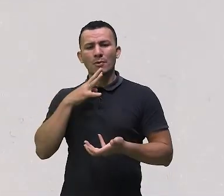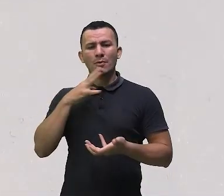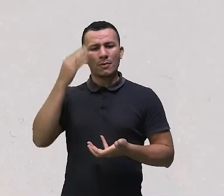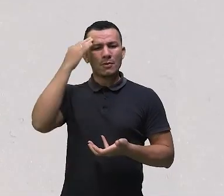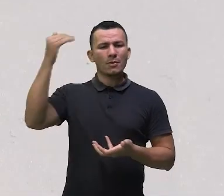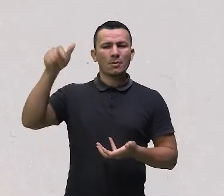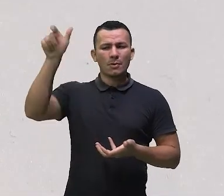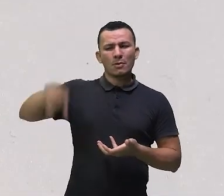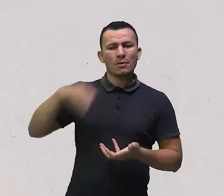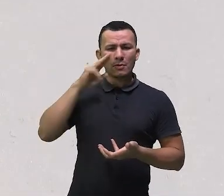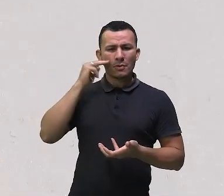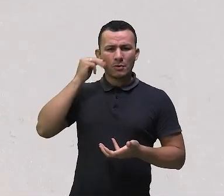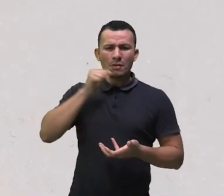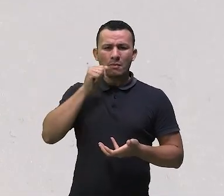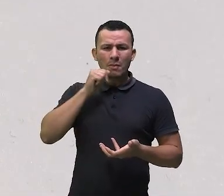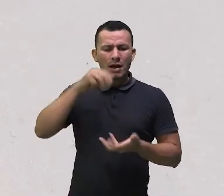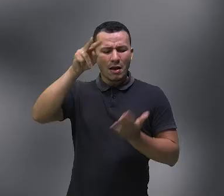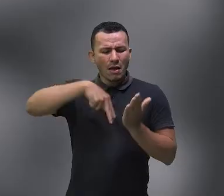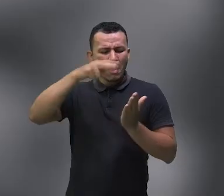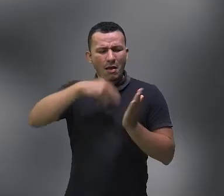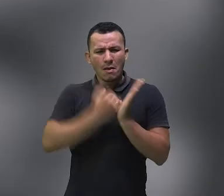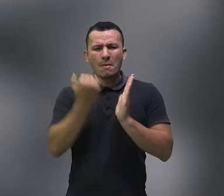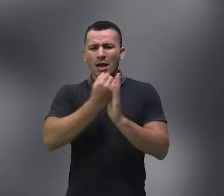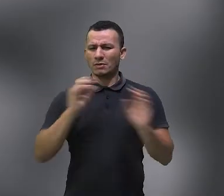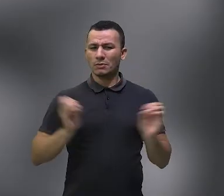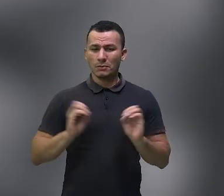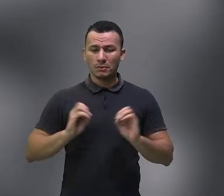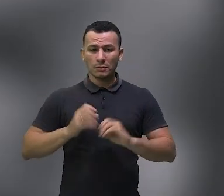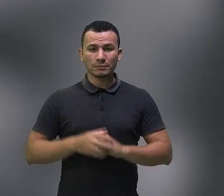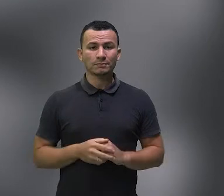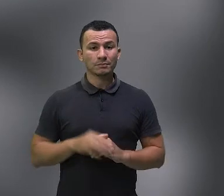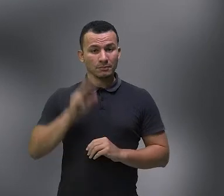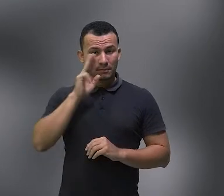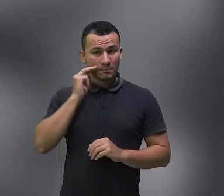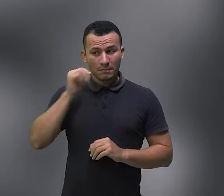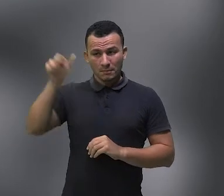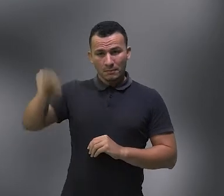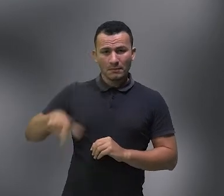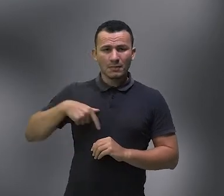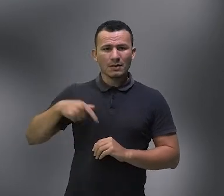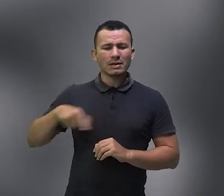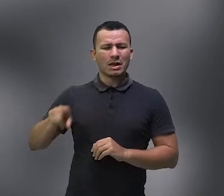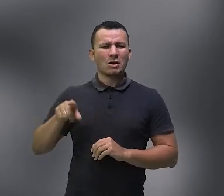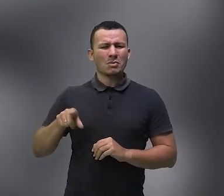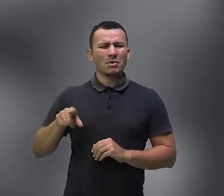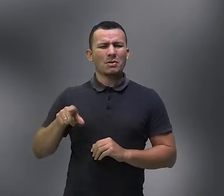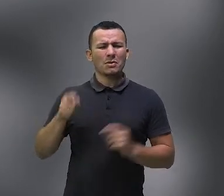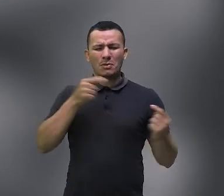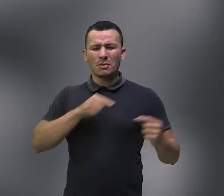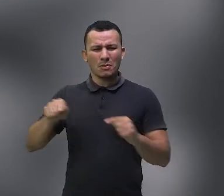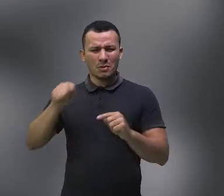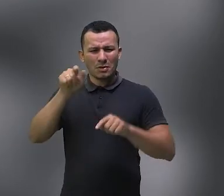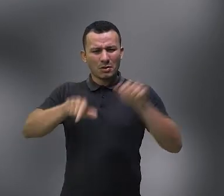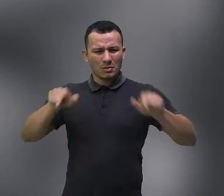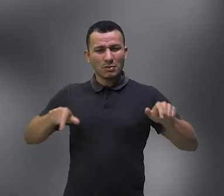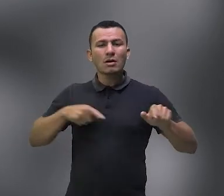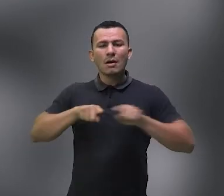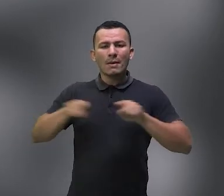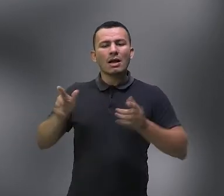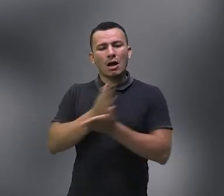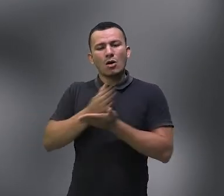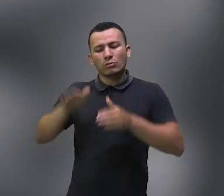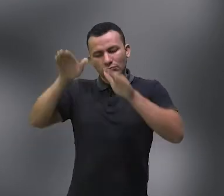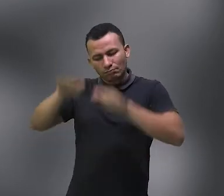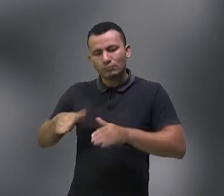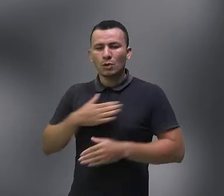estar necessariamente entre as mais lidas. Marx continua sendo uma figura polêmica, ao mesmo tempo reverenciado e